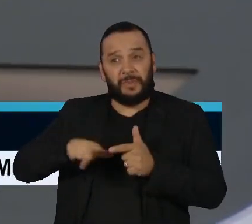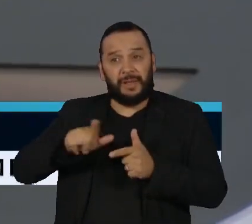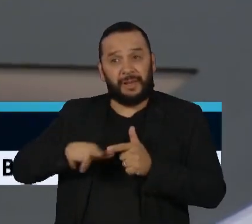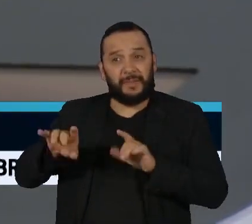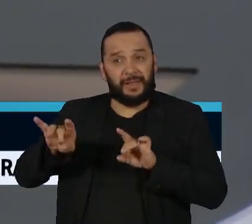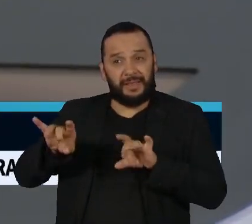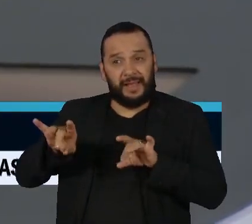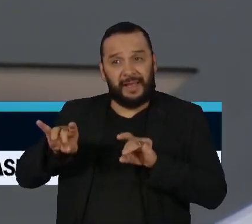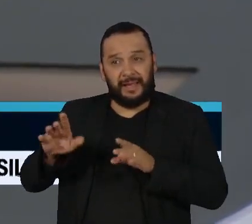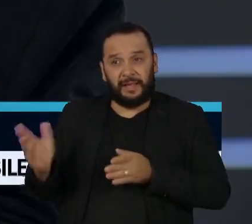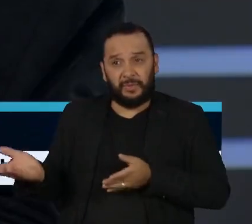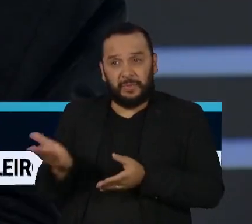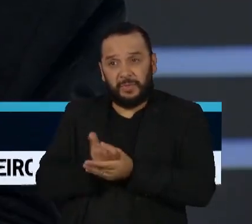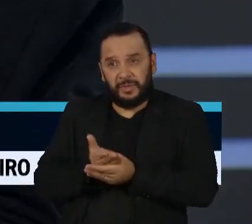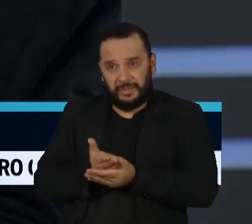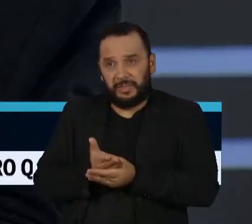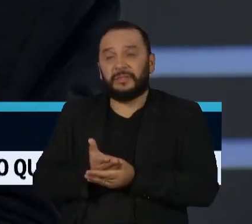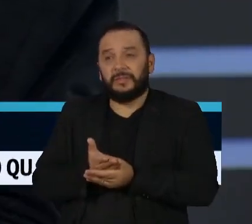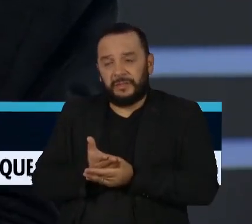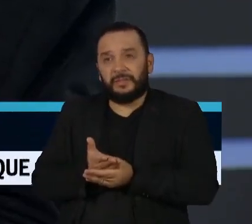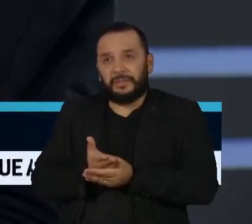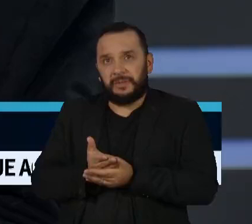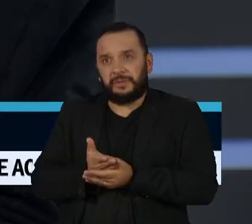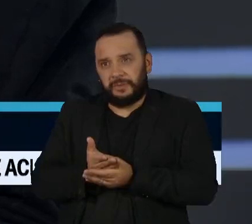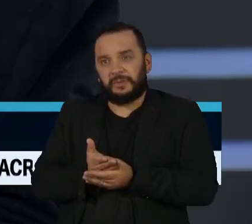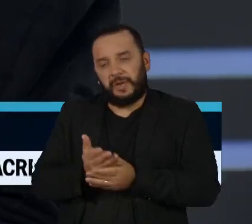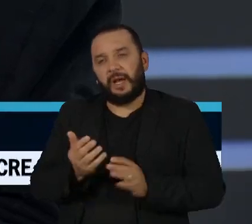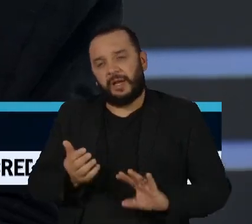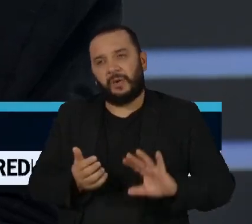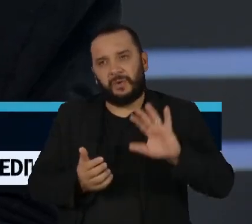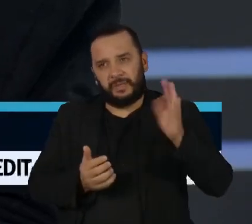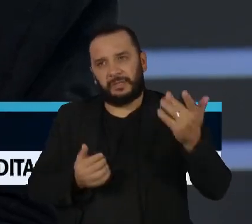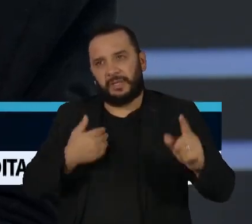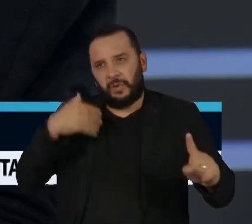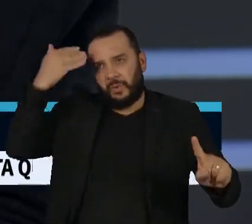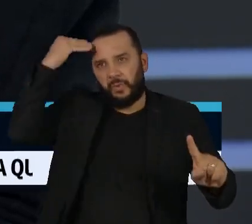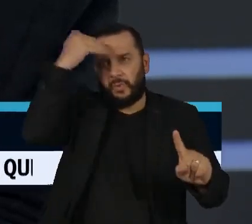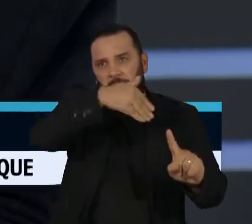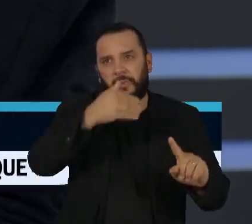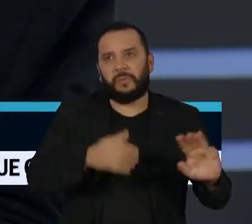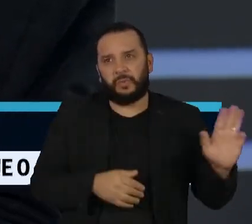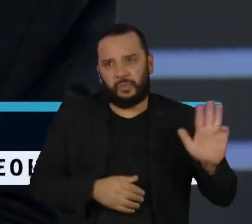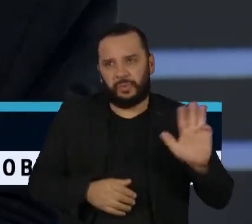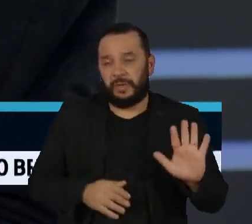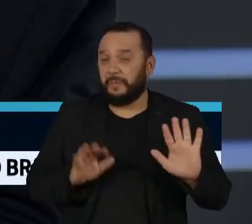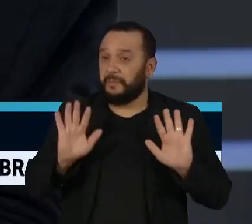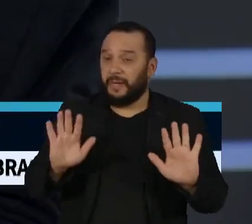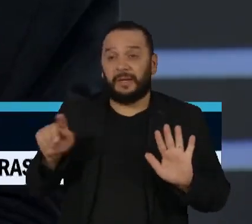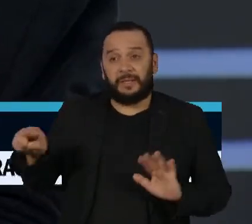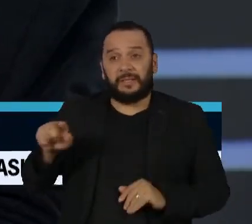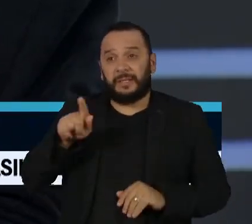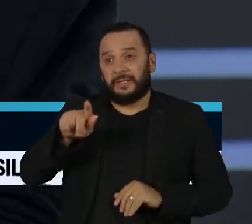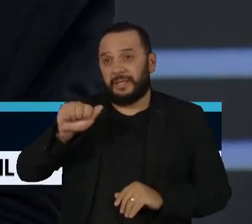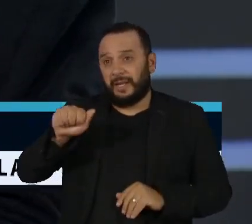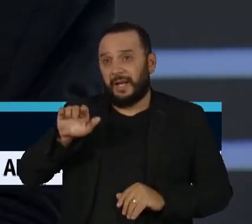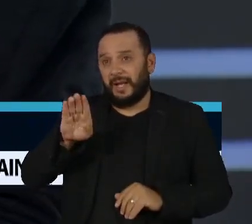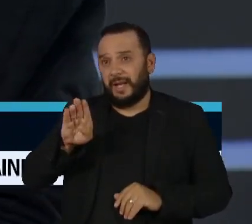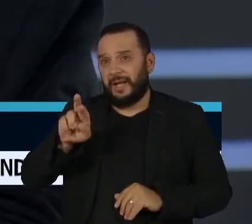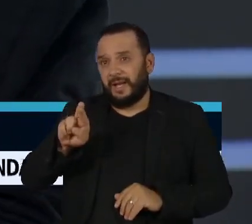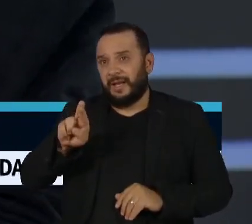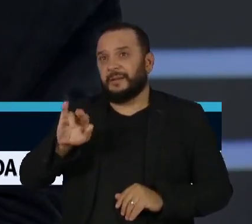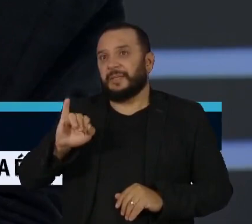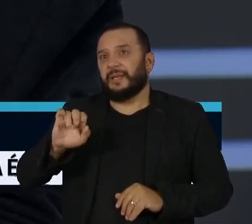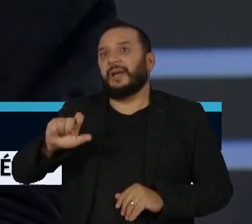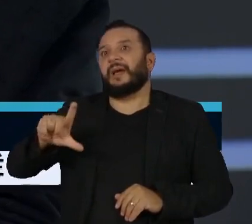que acabou levando a condenação agora era Claro é uma figura que veio naquela época ela identificada